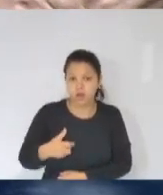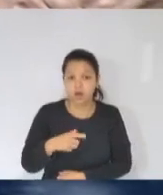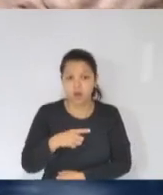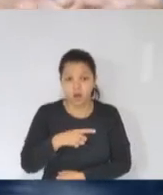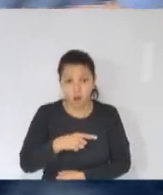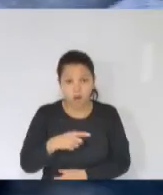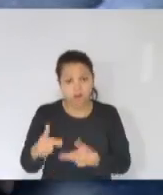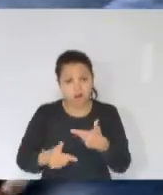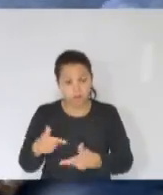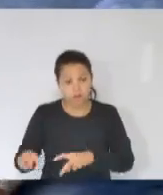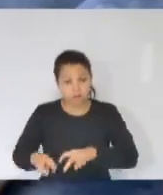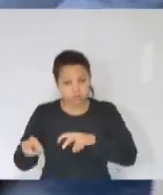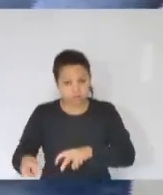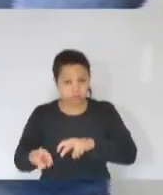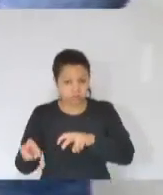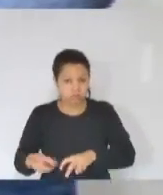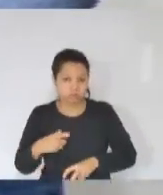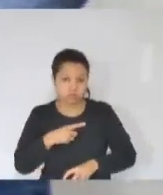situação